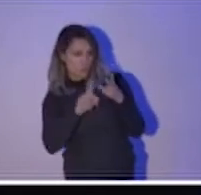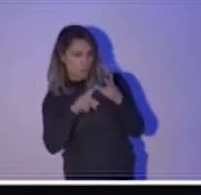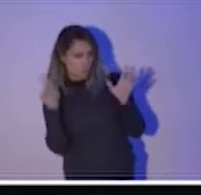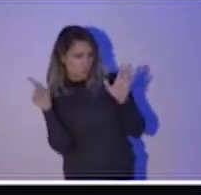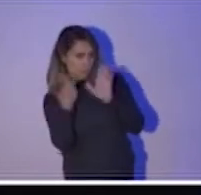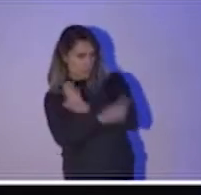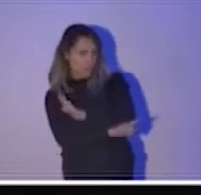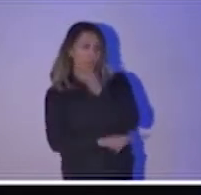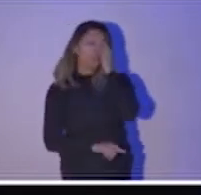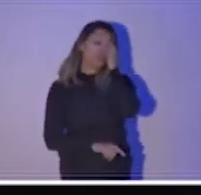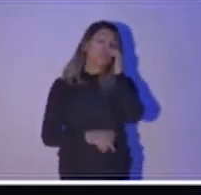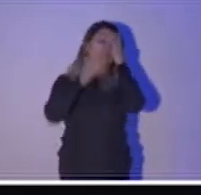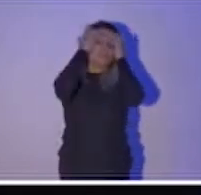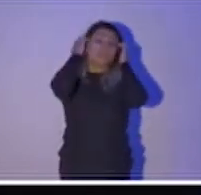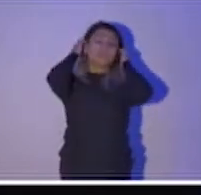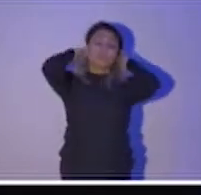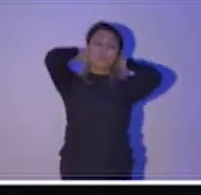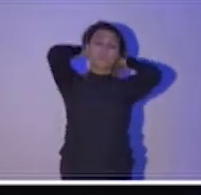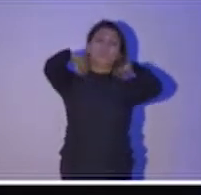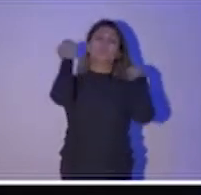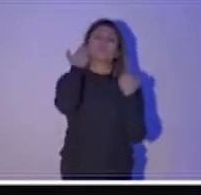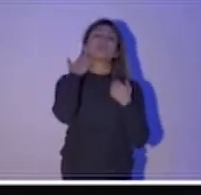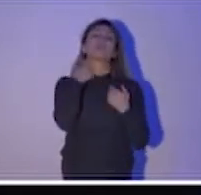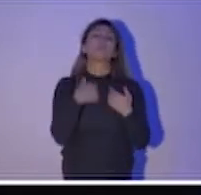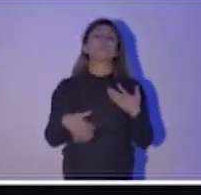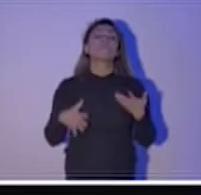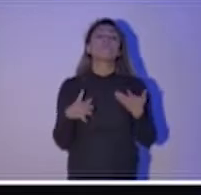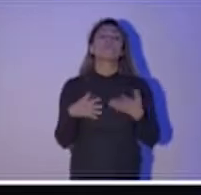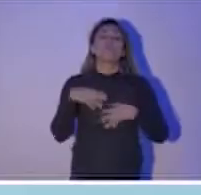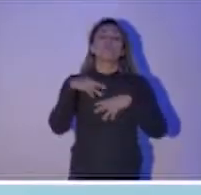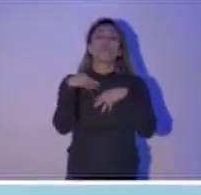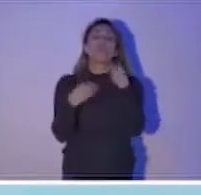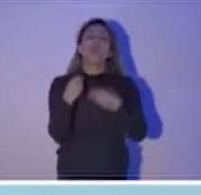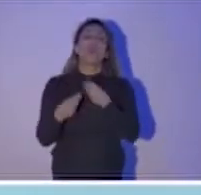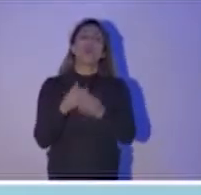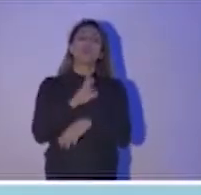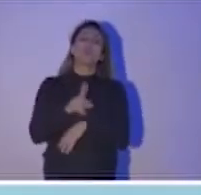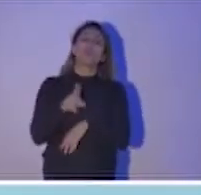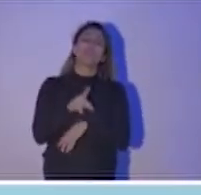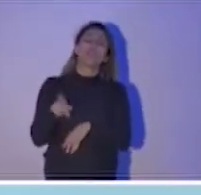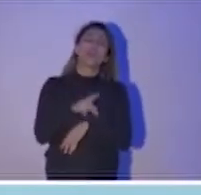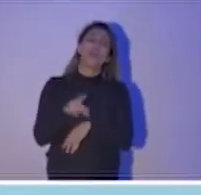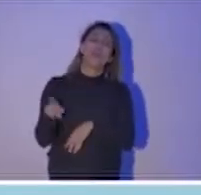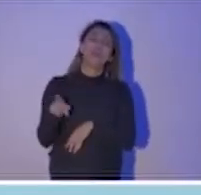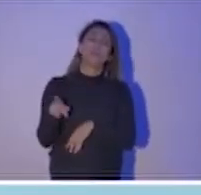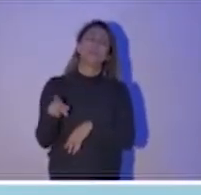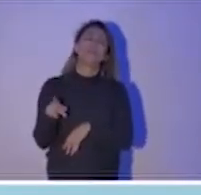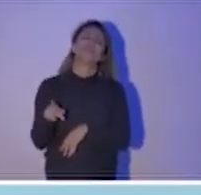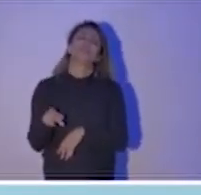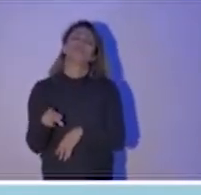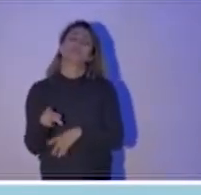eu queria fazer uma aqui, que é sobre como engajar os professores na implementação